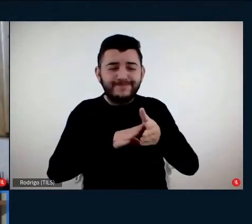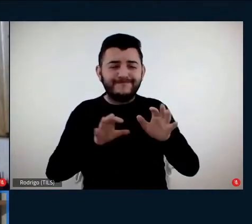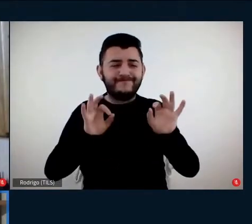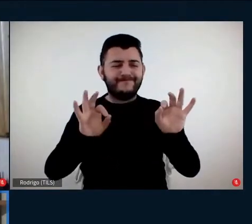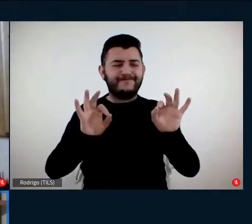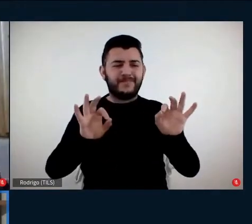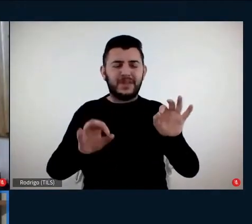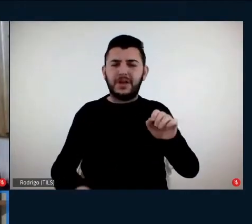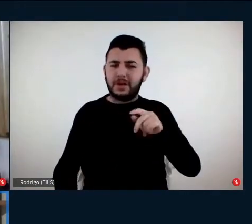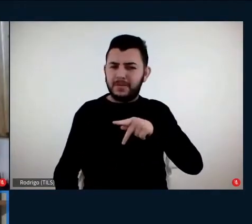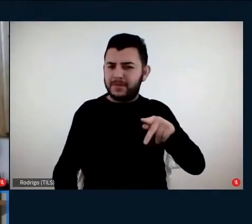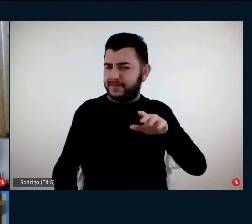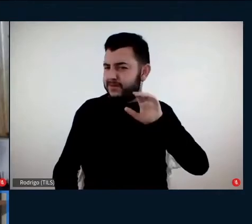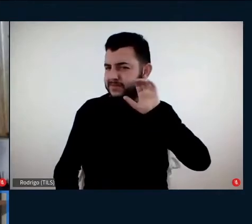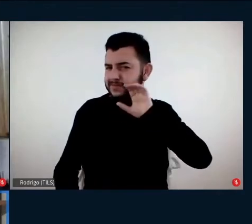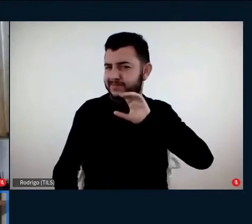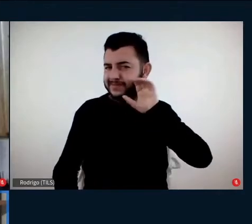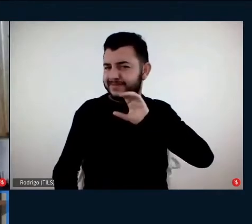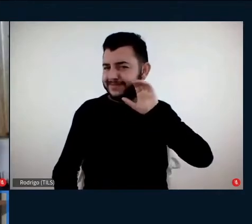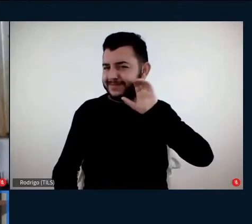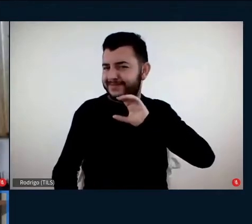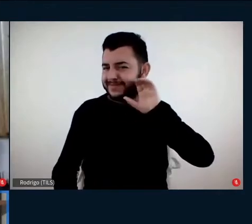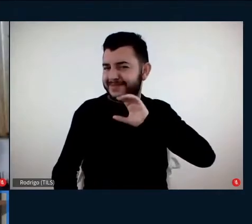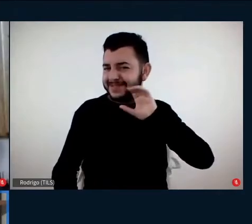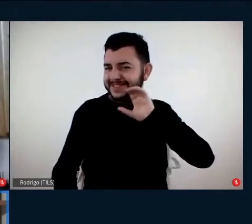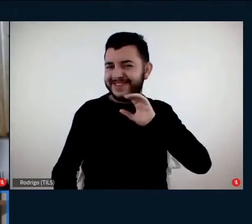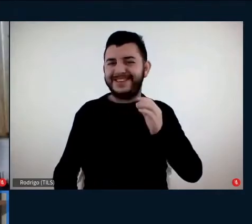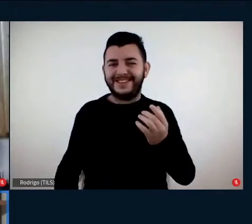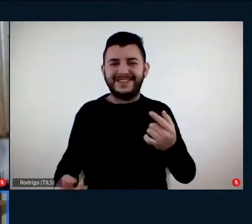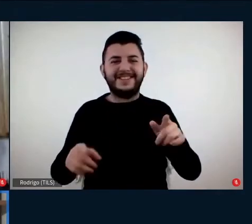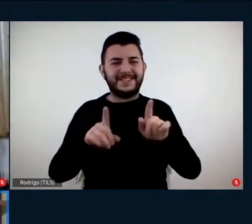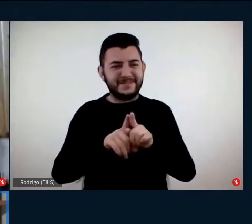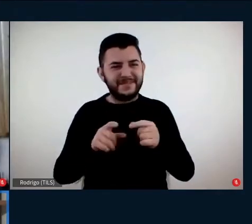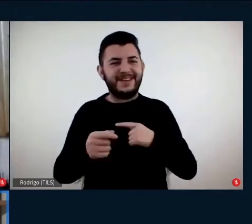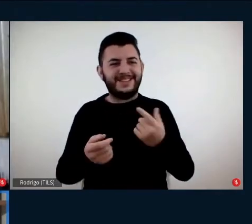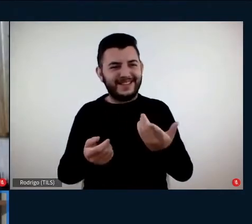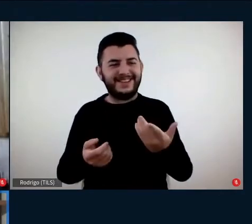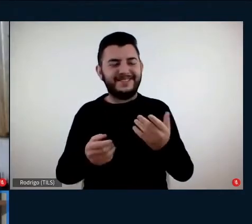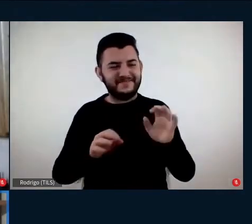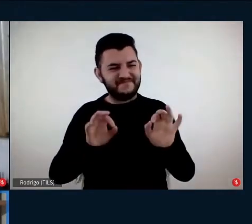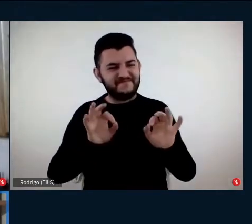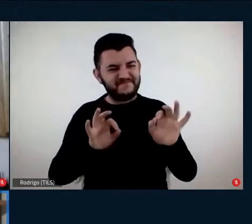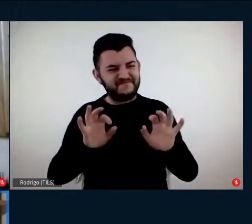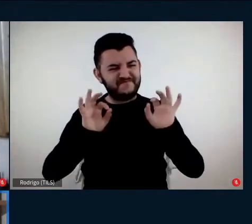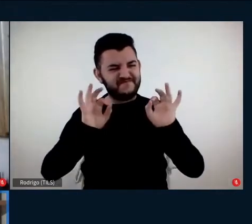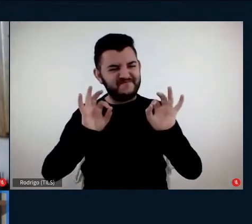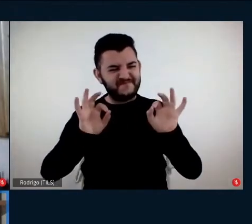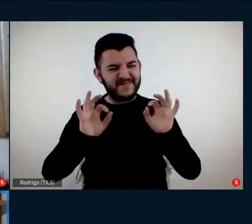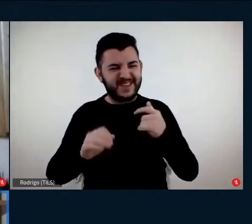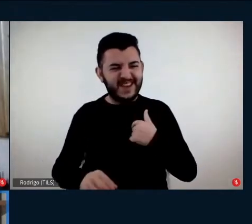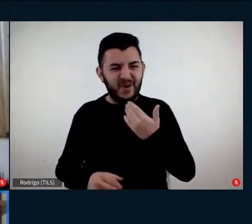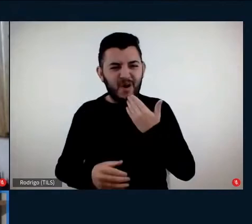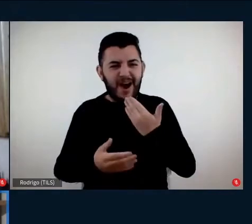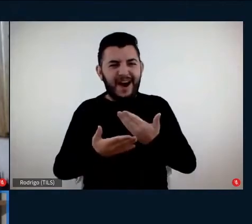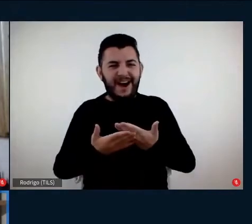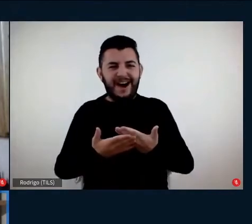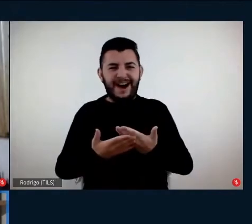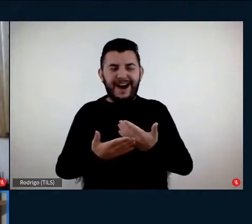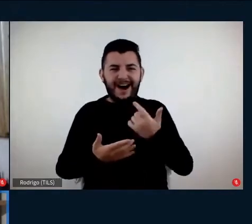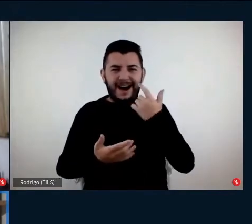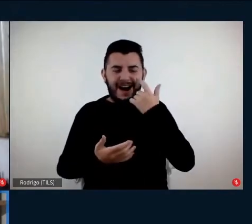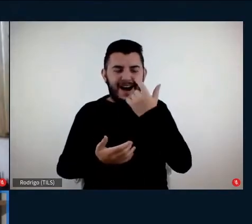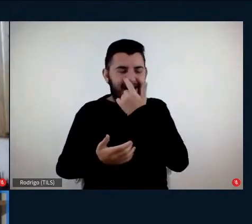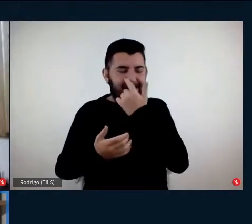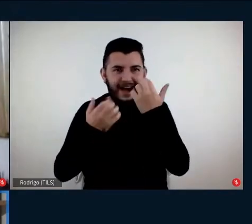Carlos, você tem uma produção impressionante, eu fico assim fascinada de ver como